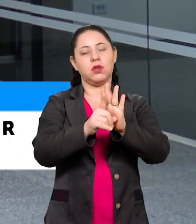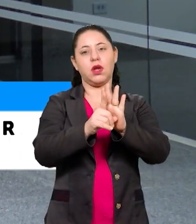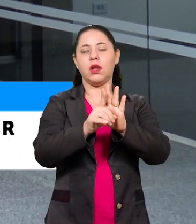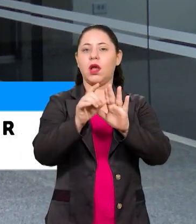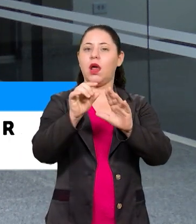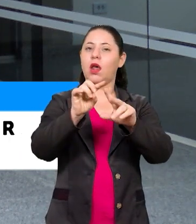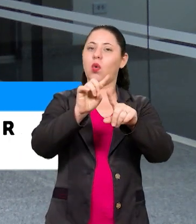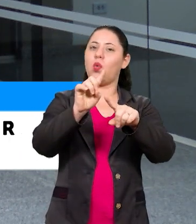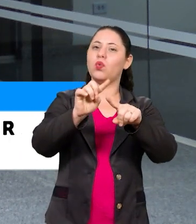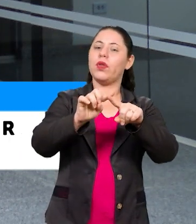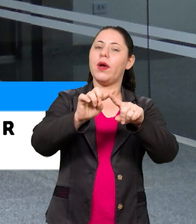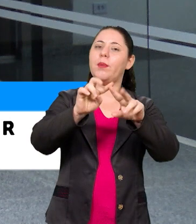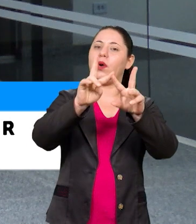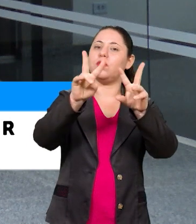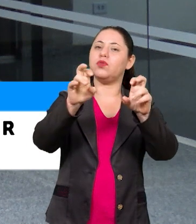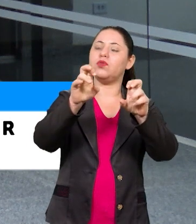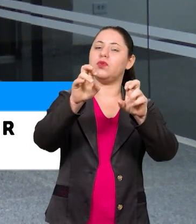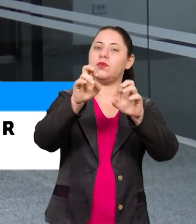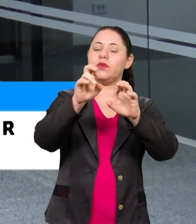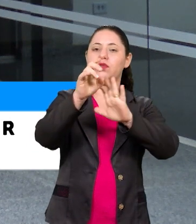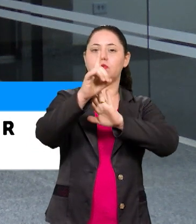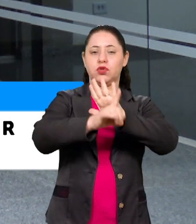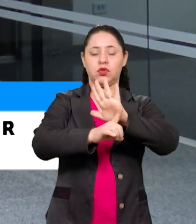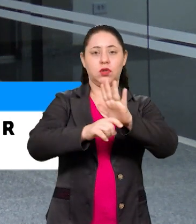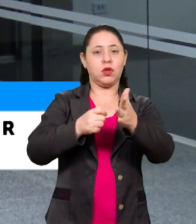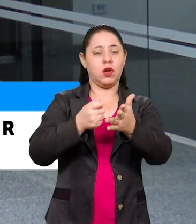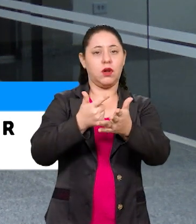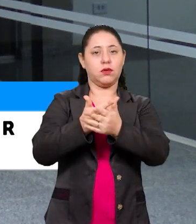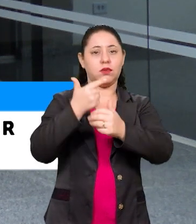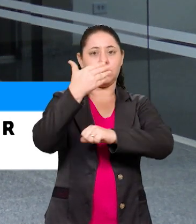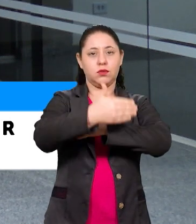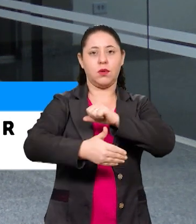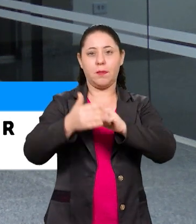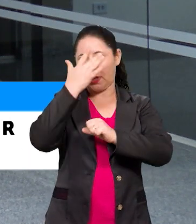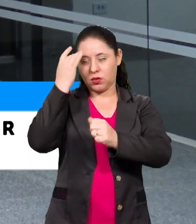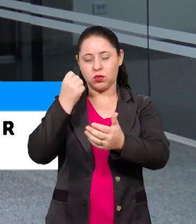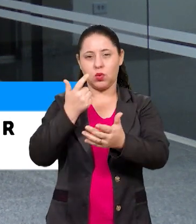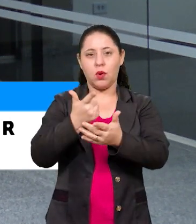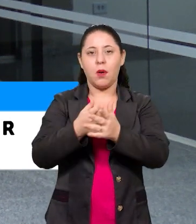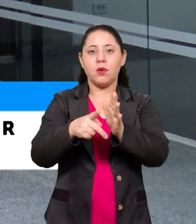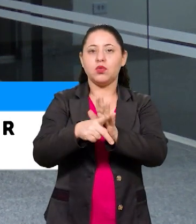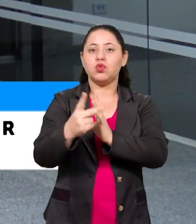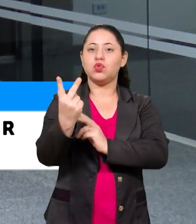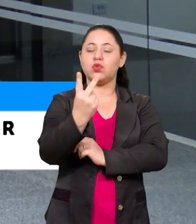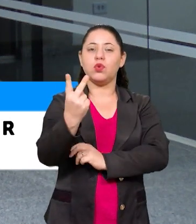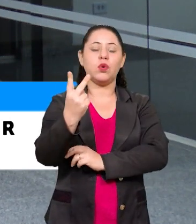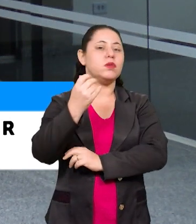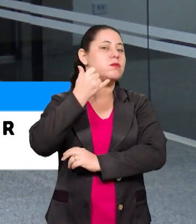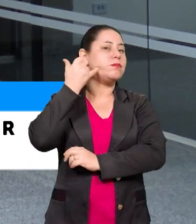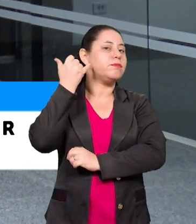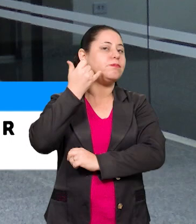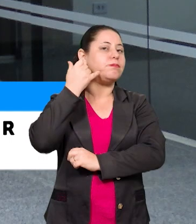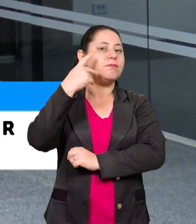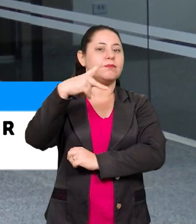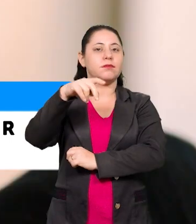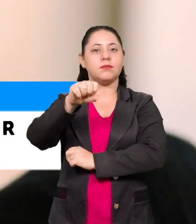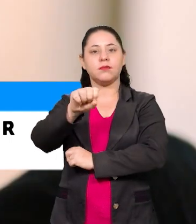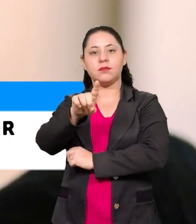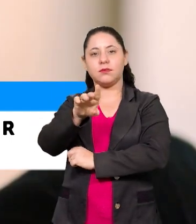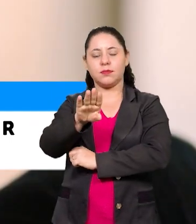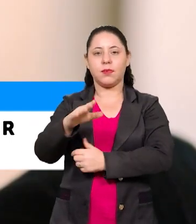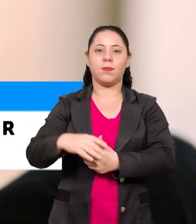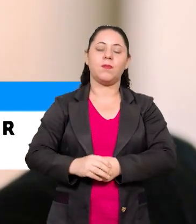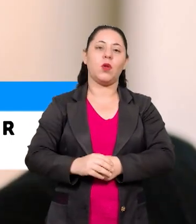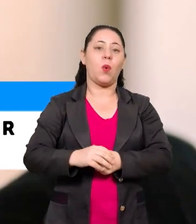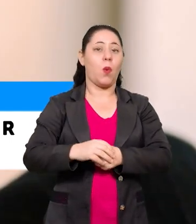projetos que tratam da defesa dos direitos dos consumidores, ambos de autoria do deputado Jamilson Nami, do PSDB.